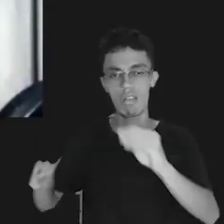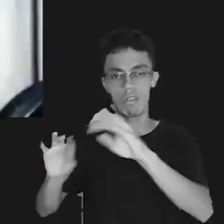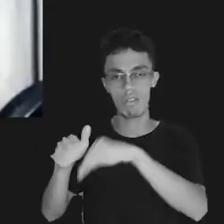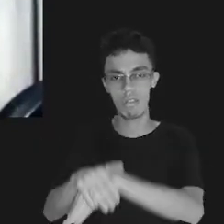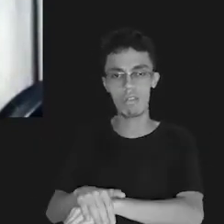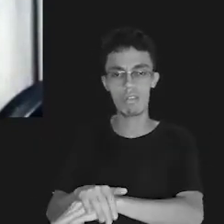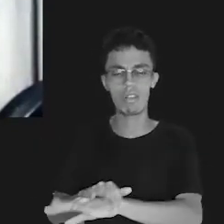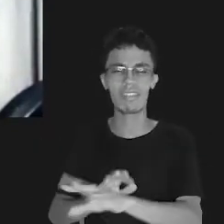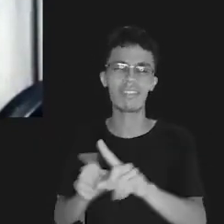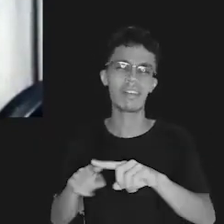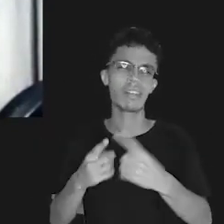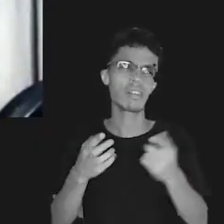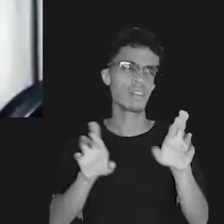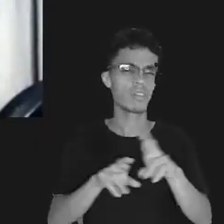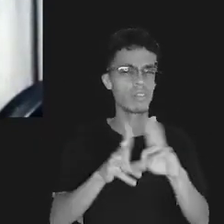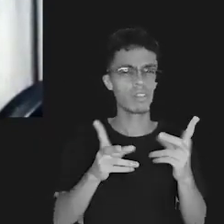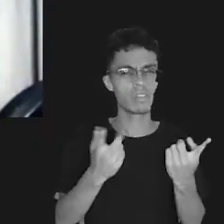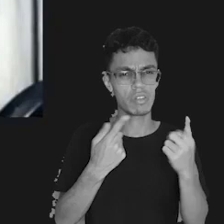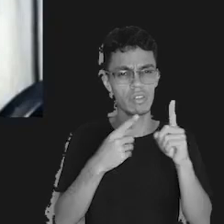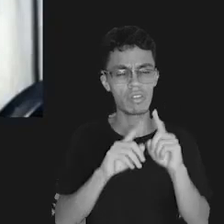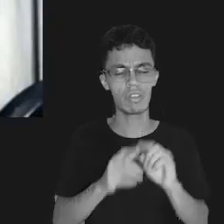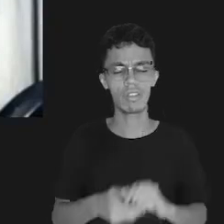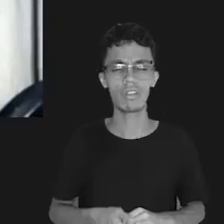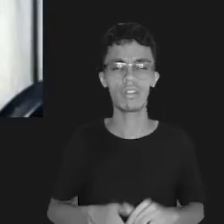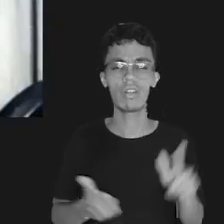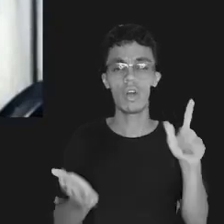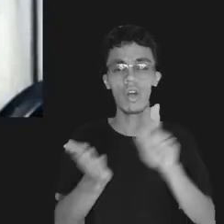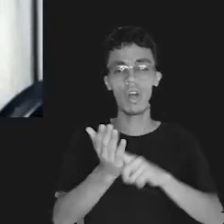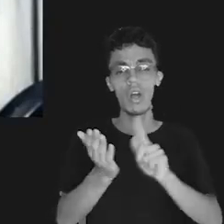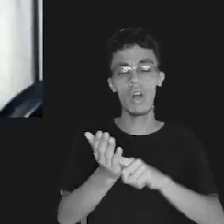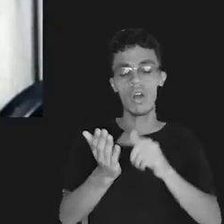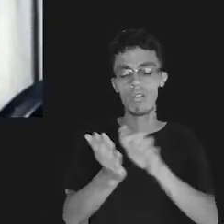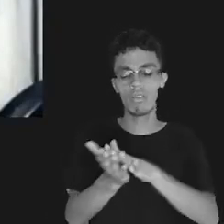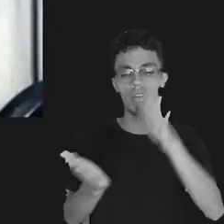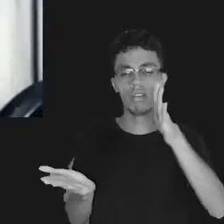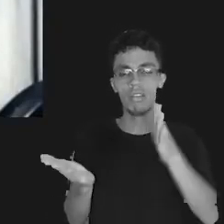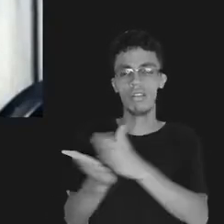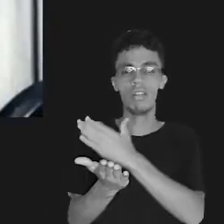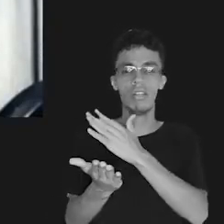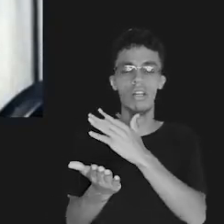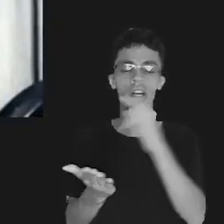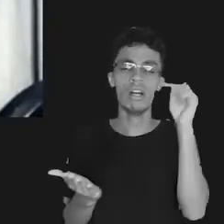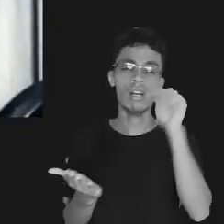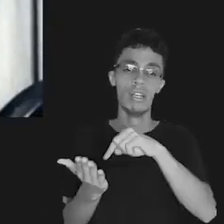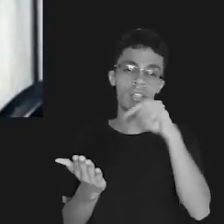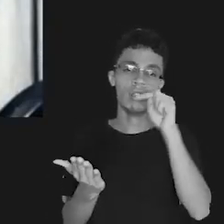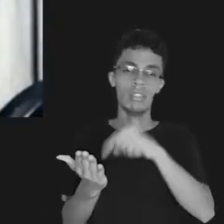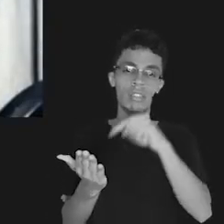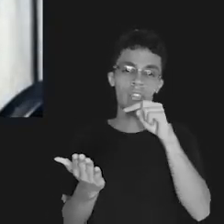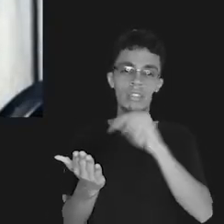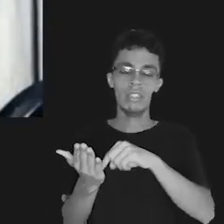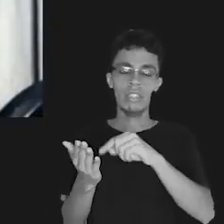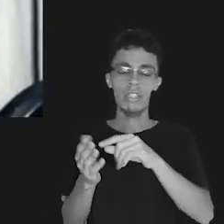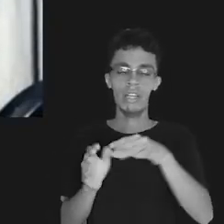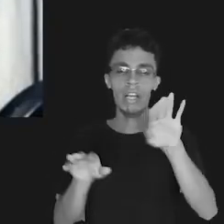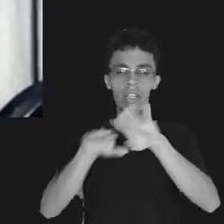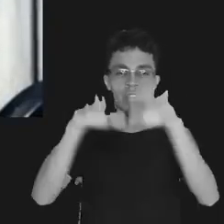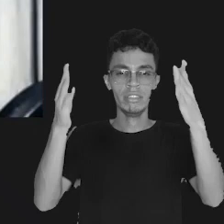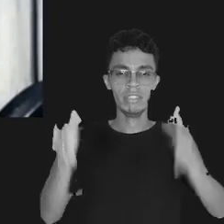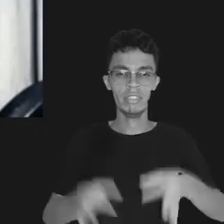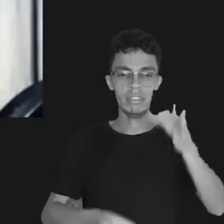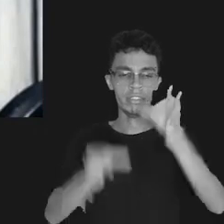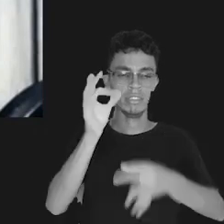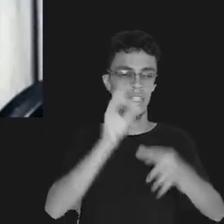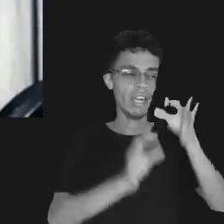Mas não seria o contrário? Abre outro volume ao acaso. Aqui está. O tribunal aprecia